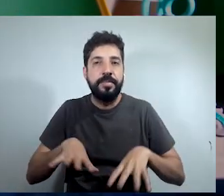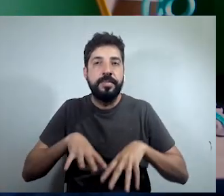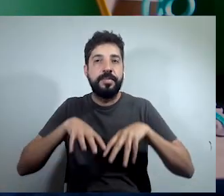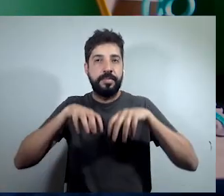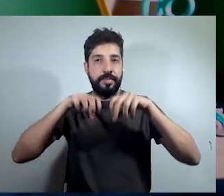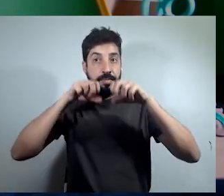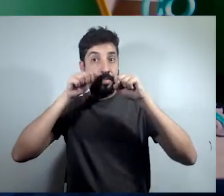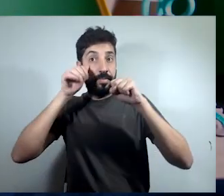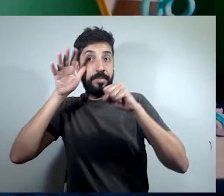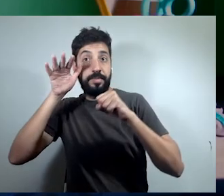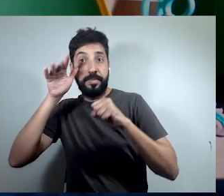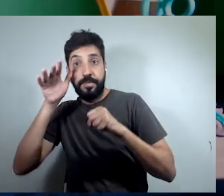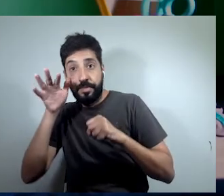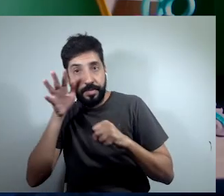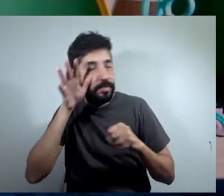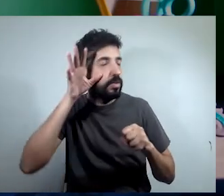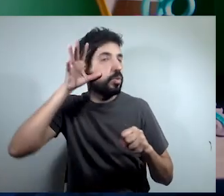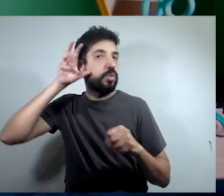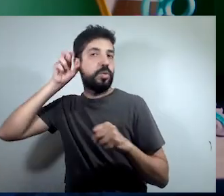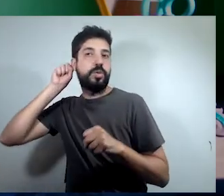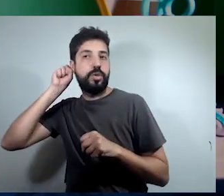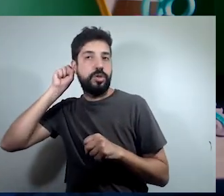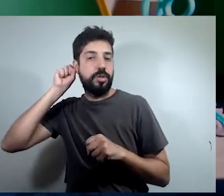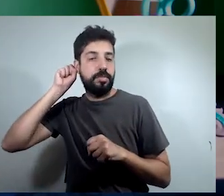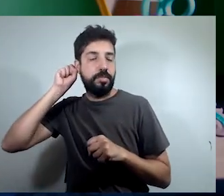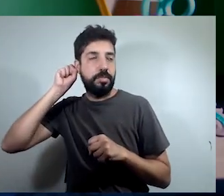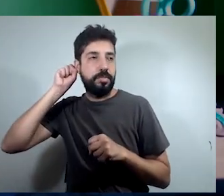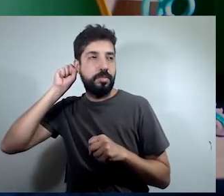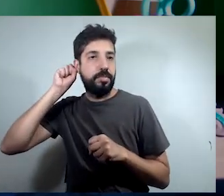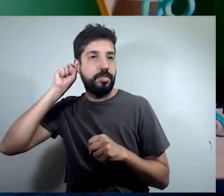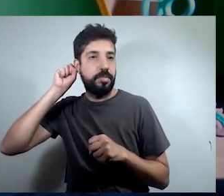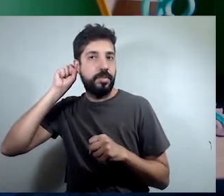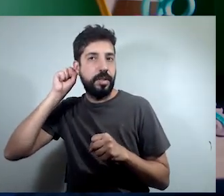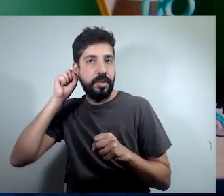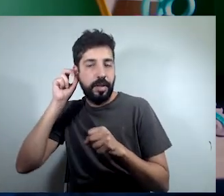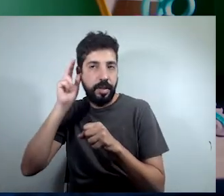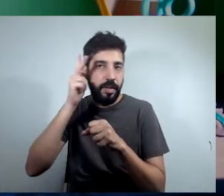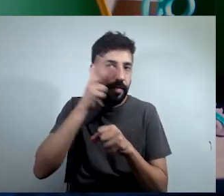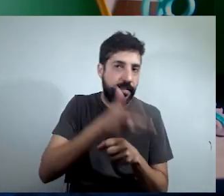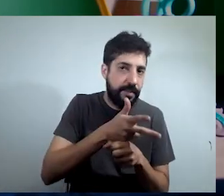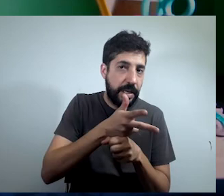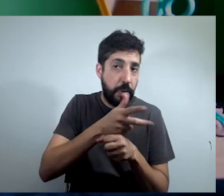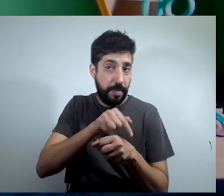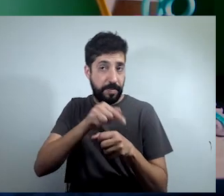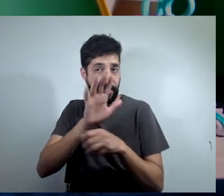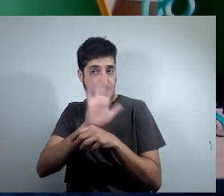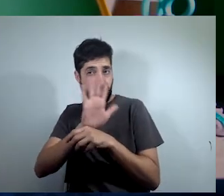Respire, observe, escute, filme,